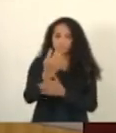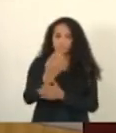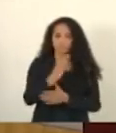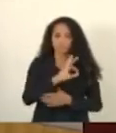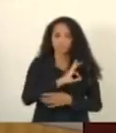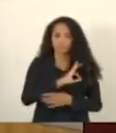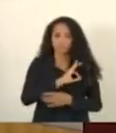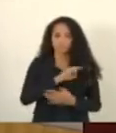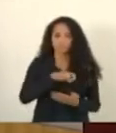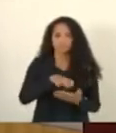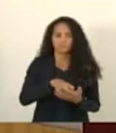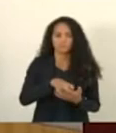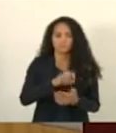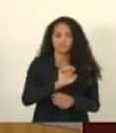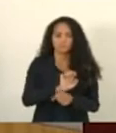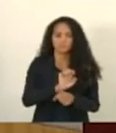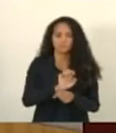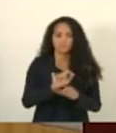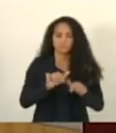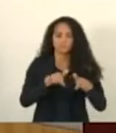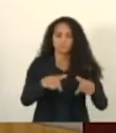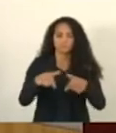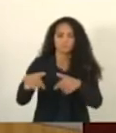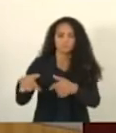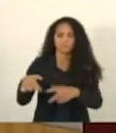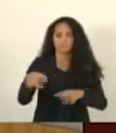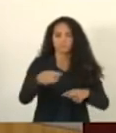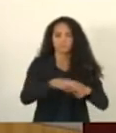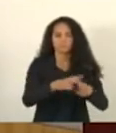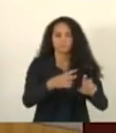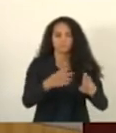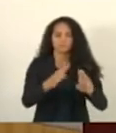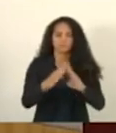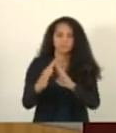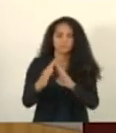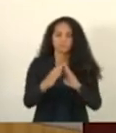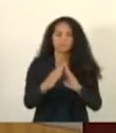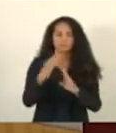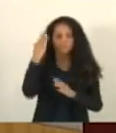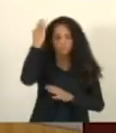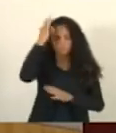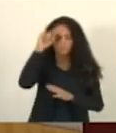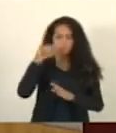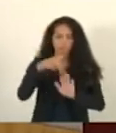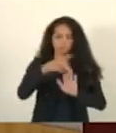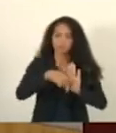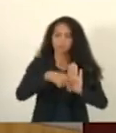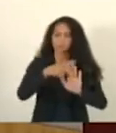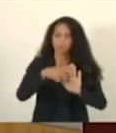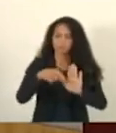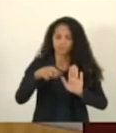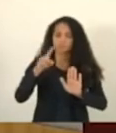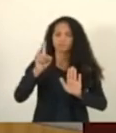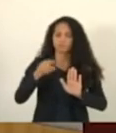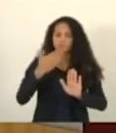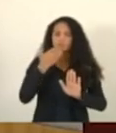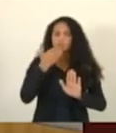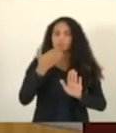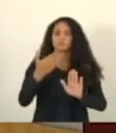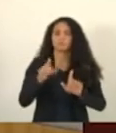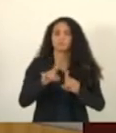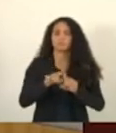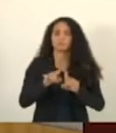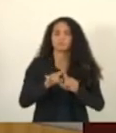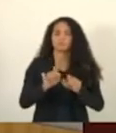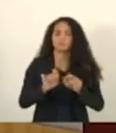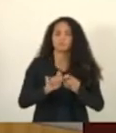Penal Estadual para atuar nos presídios capixabas. Para esse projeto, inclusive,